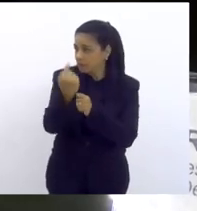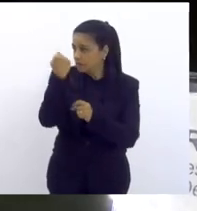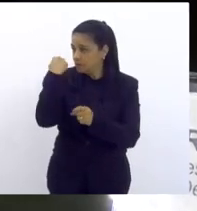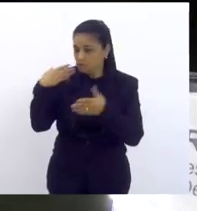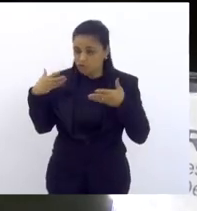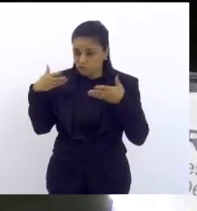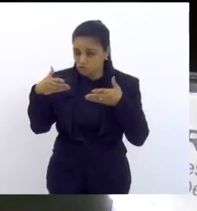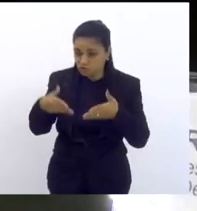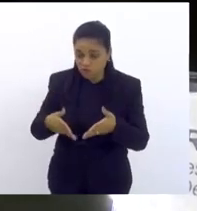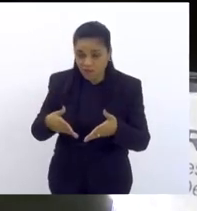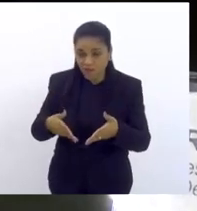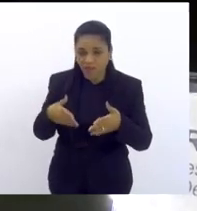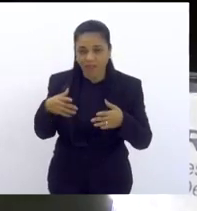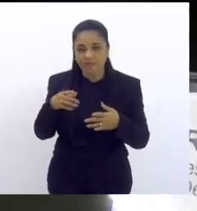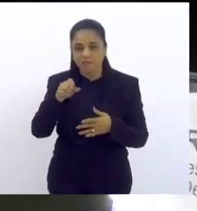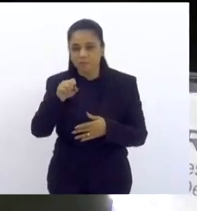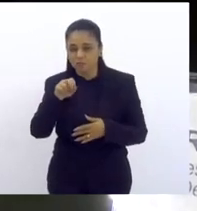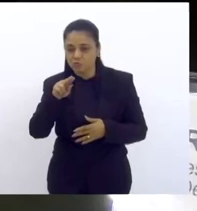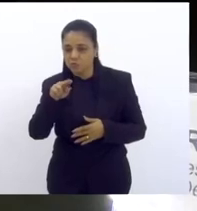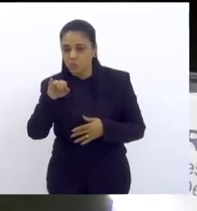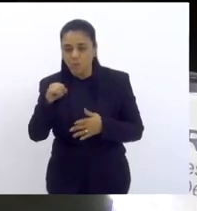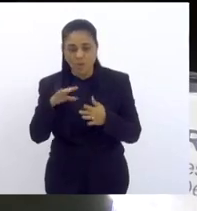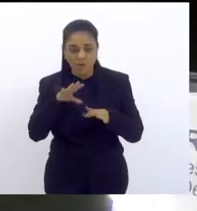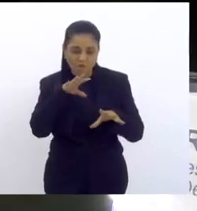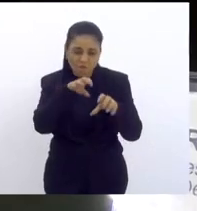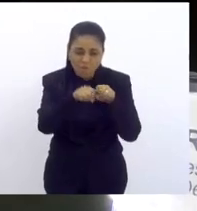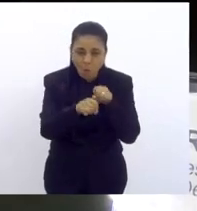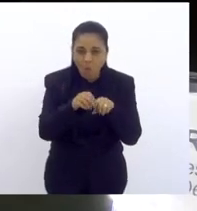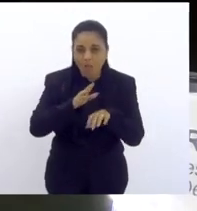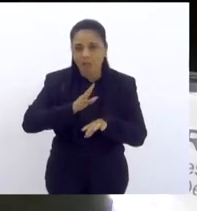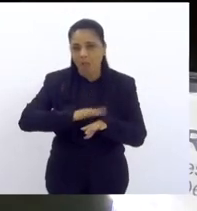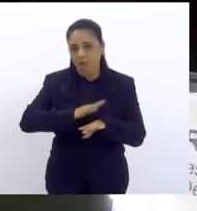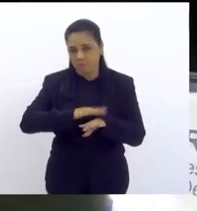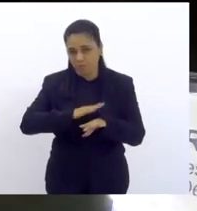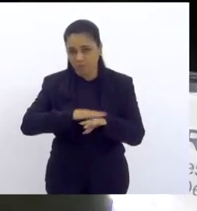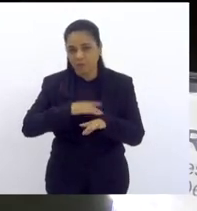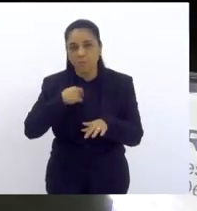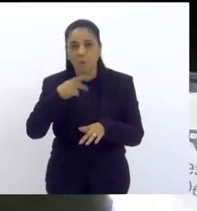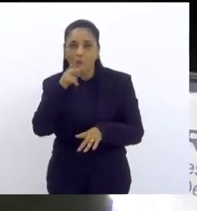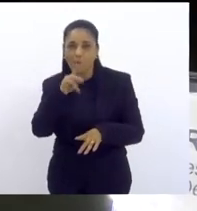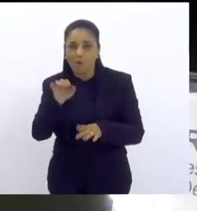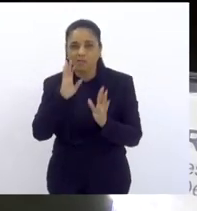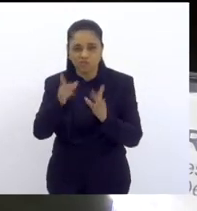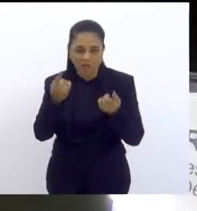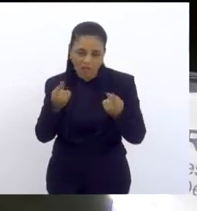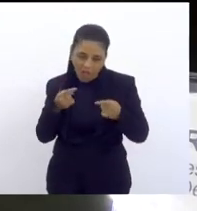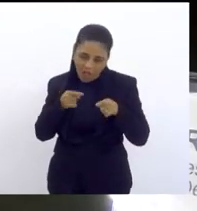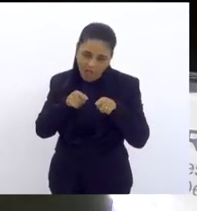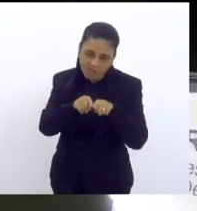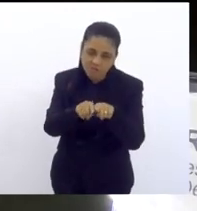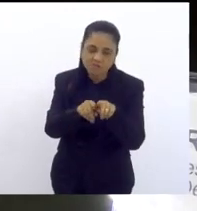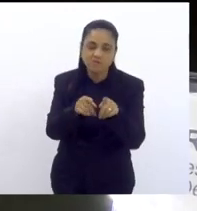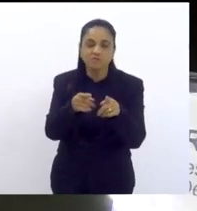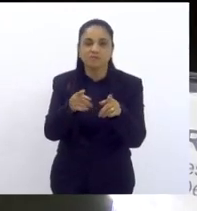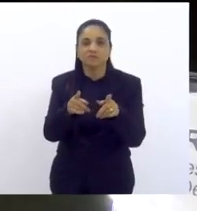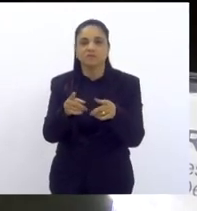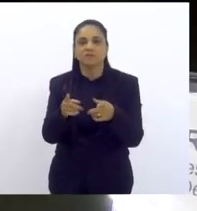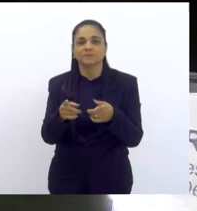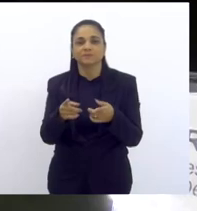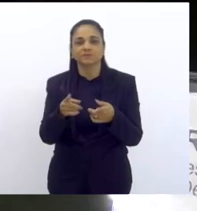uma menina cheia de sonhos tinha acabado de me informar meu pai já era associado da suipa e